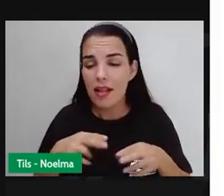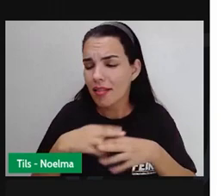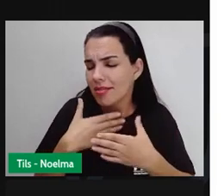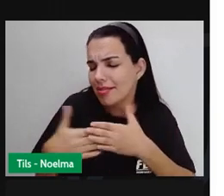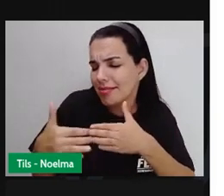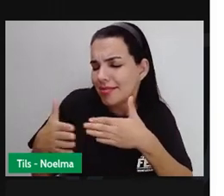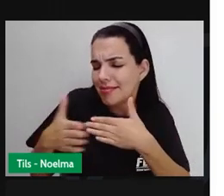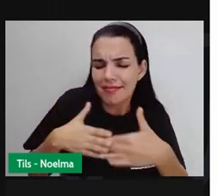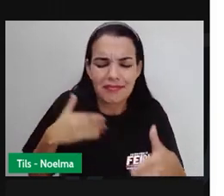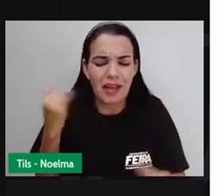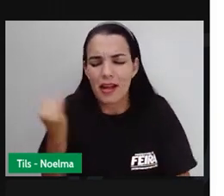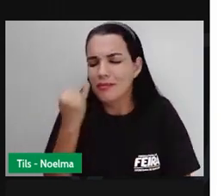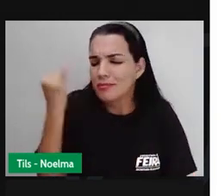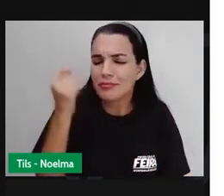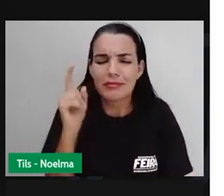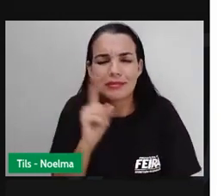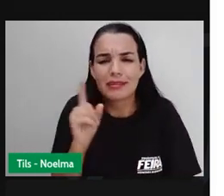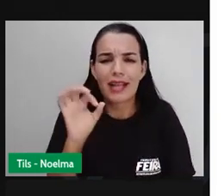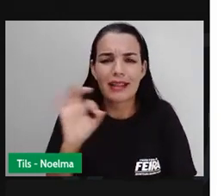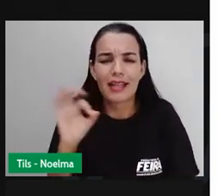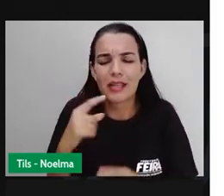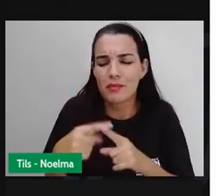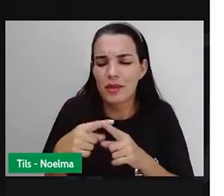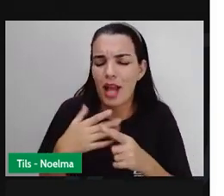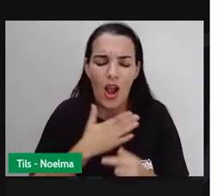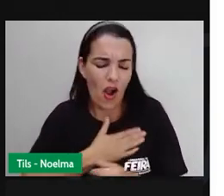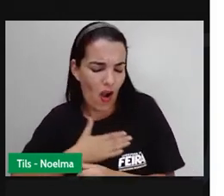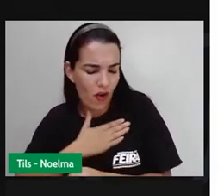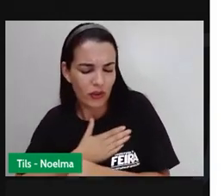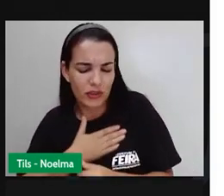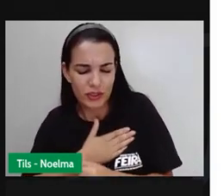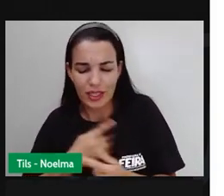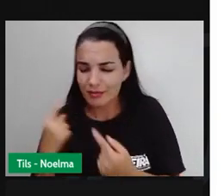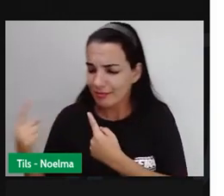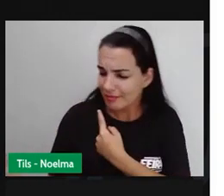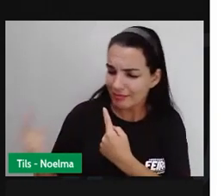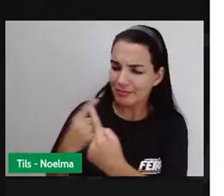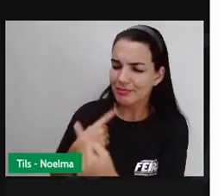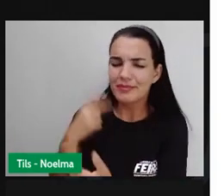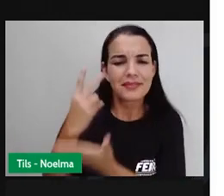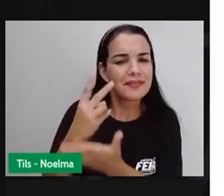importa, pois a gente se gosta e é sempre assim que deve ser.